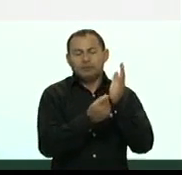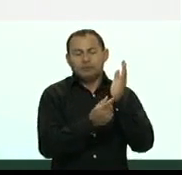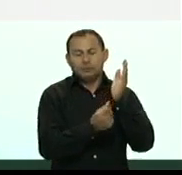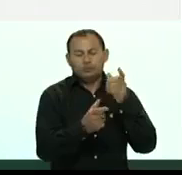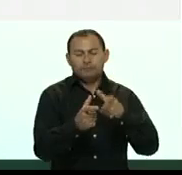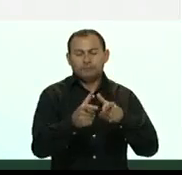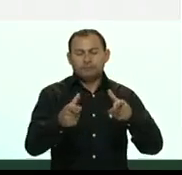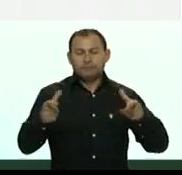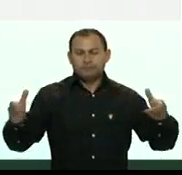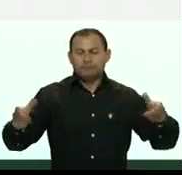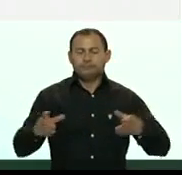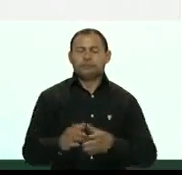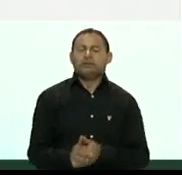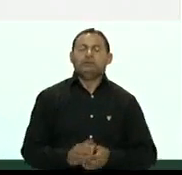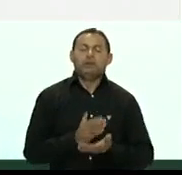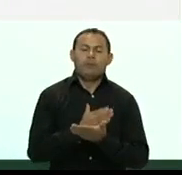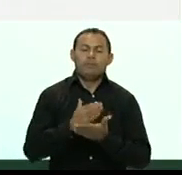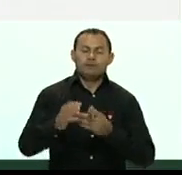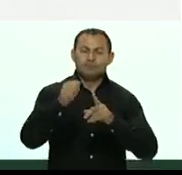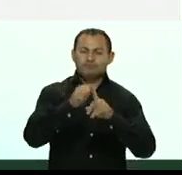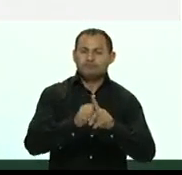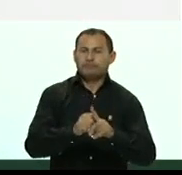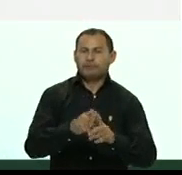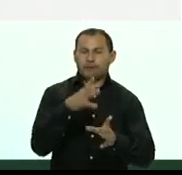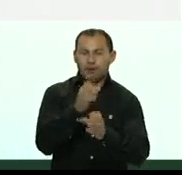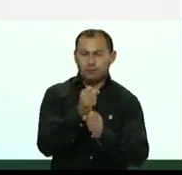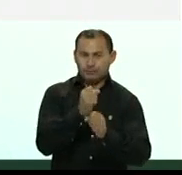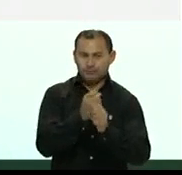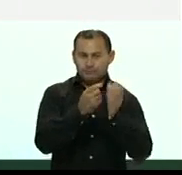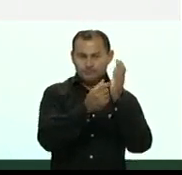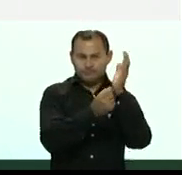dessas linhas no começo do mês. Se eu tenho que calcular a